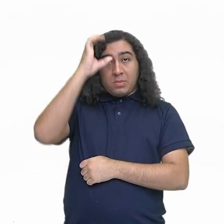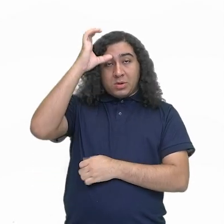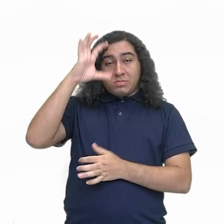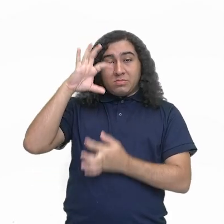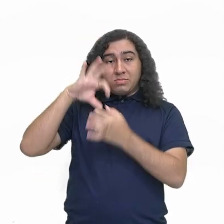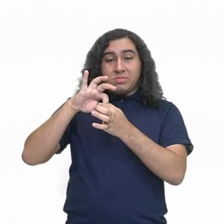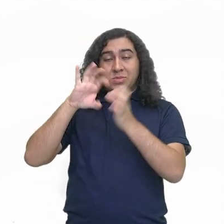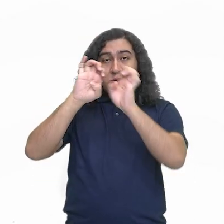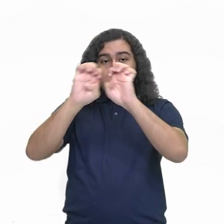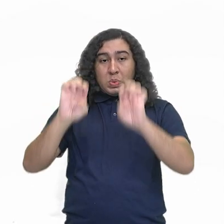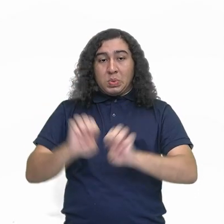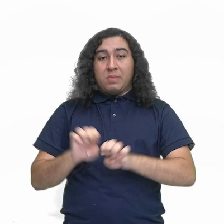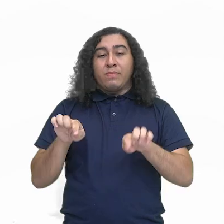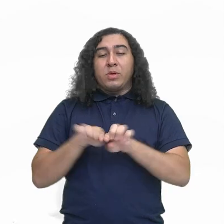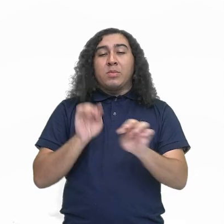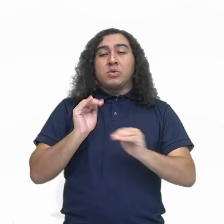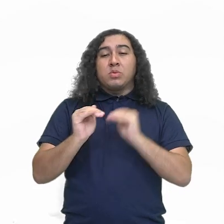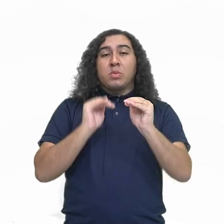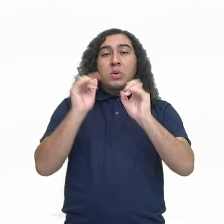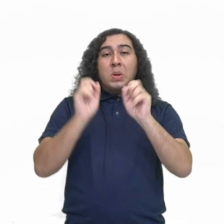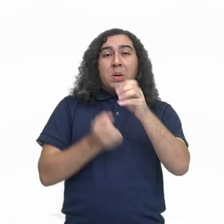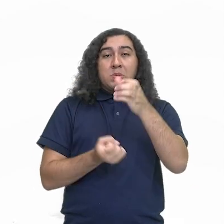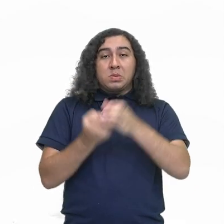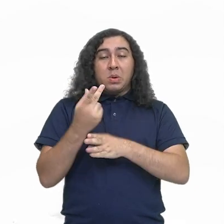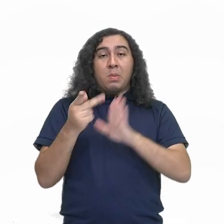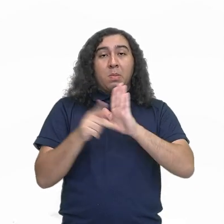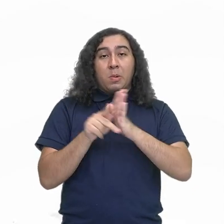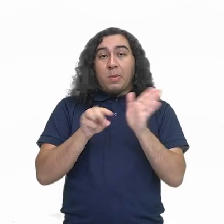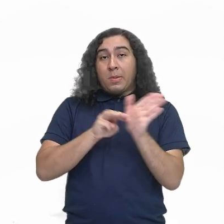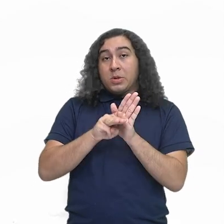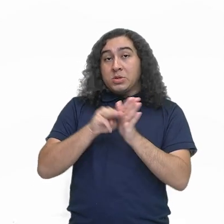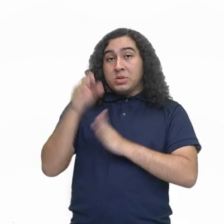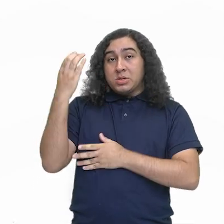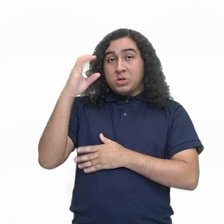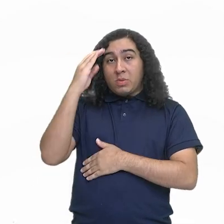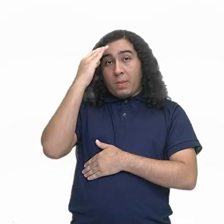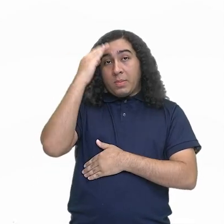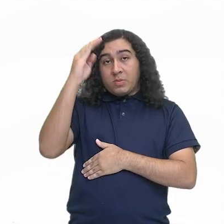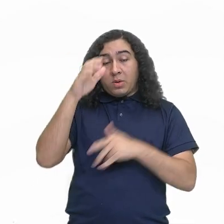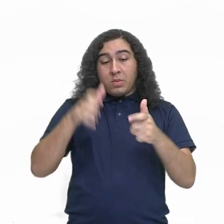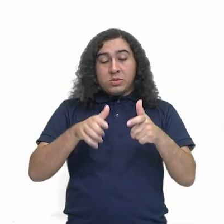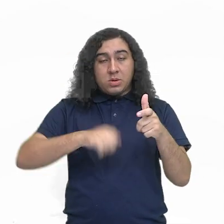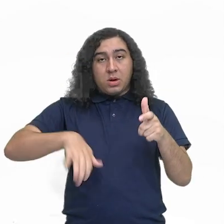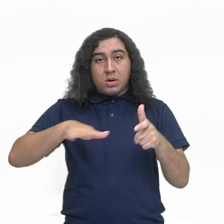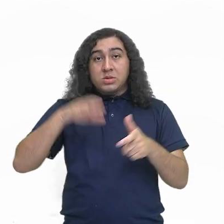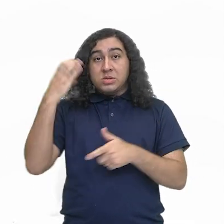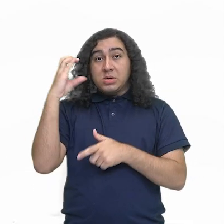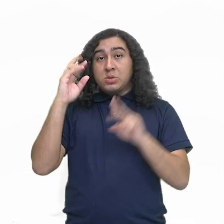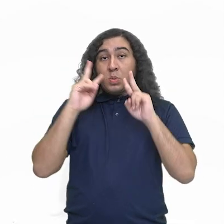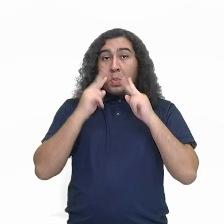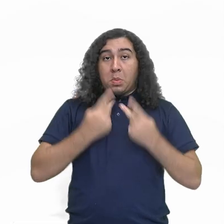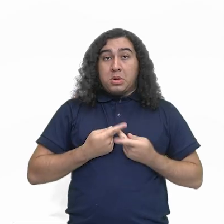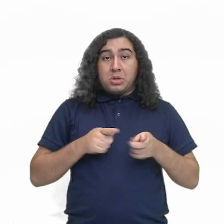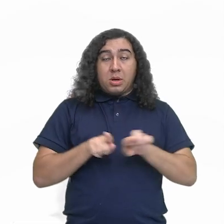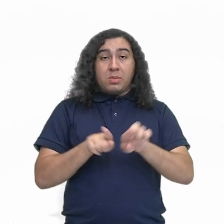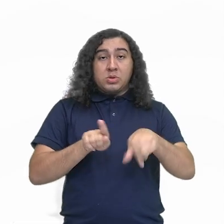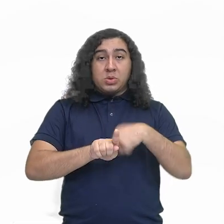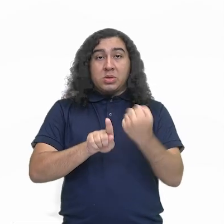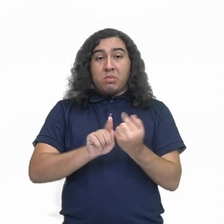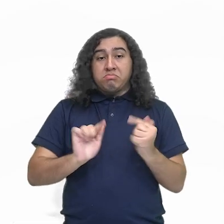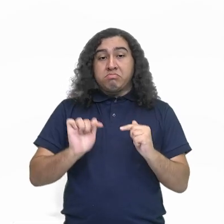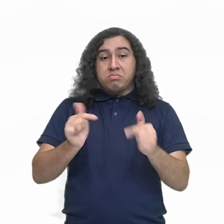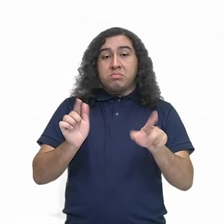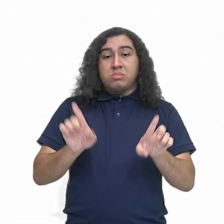conhecimento, desenvolvimento do método científico, sobretudo na área de ciências humanas e sociais